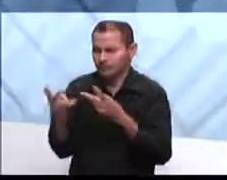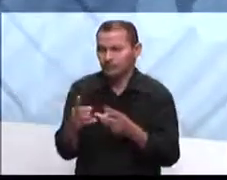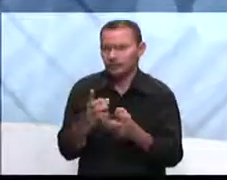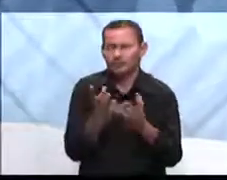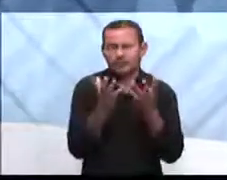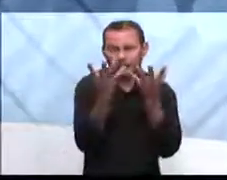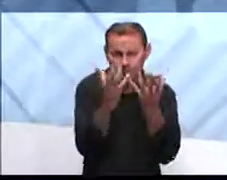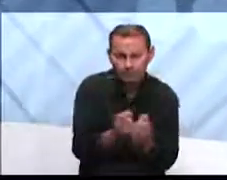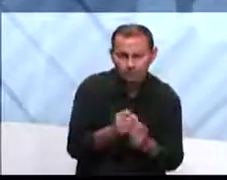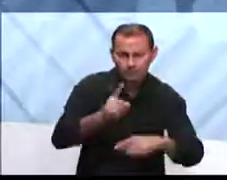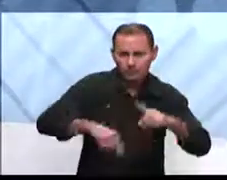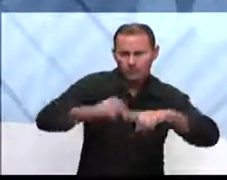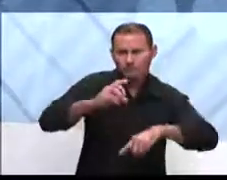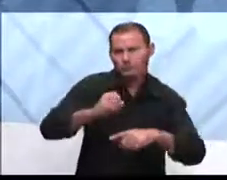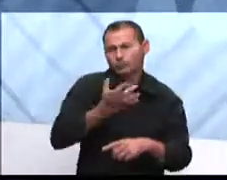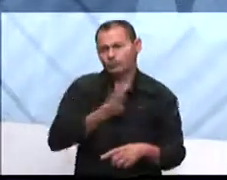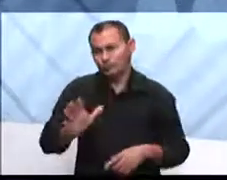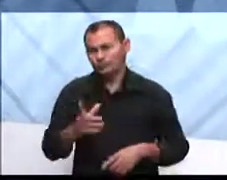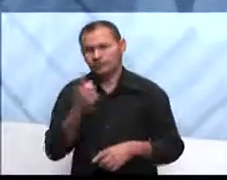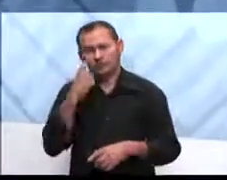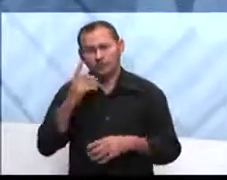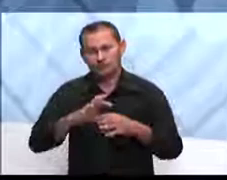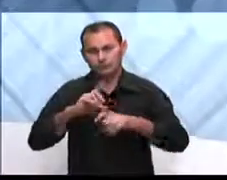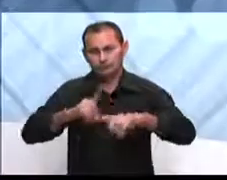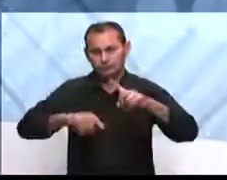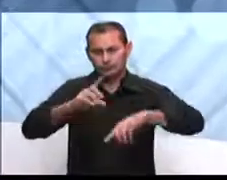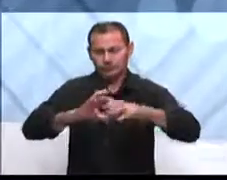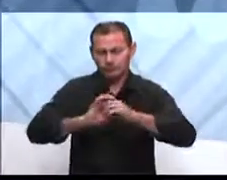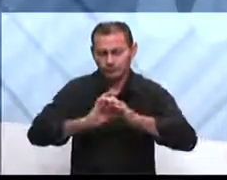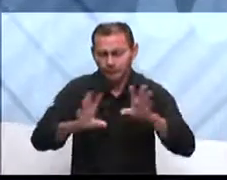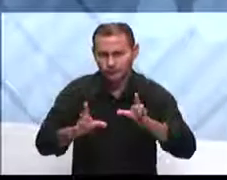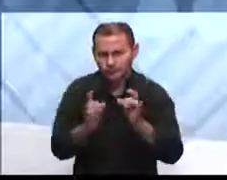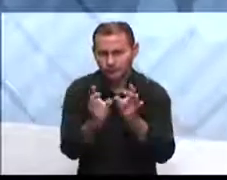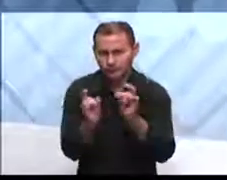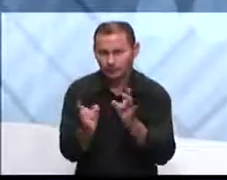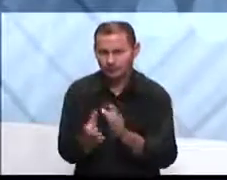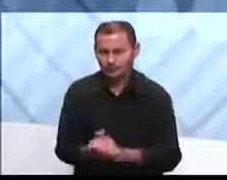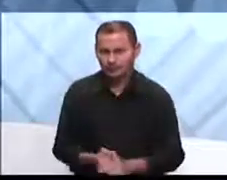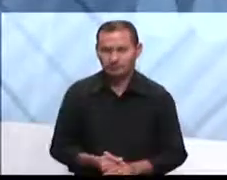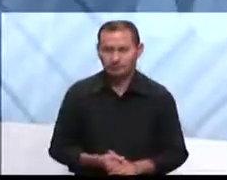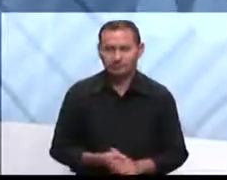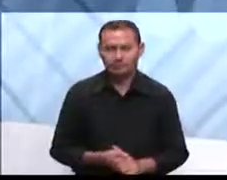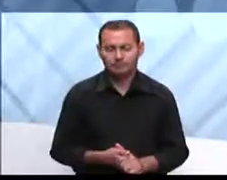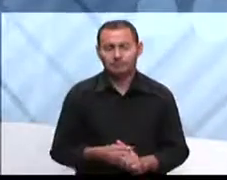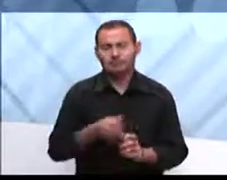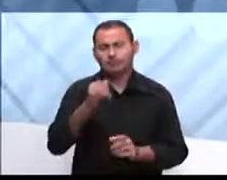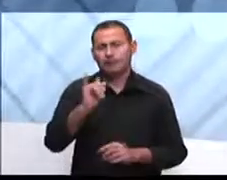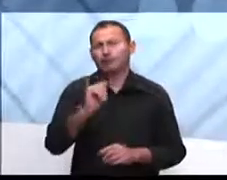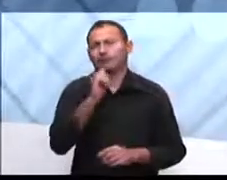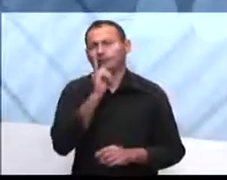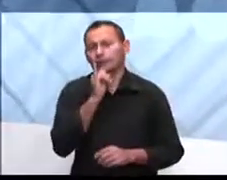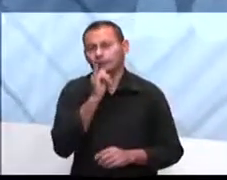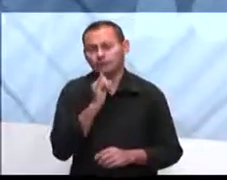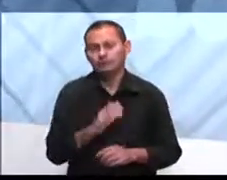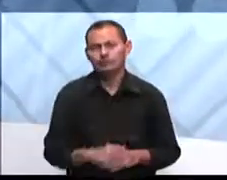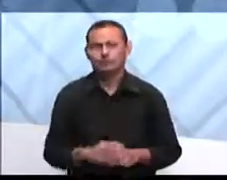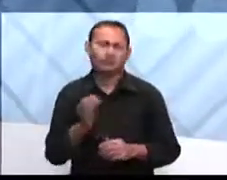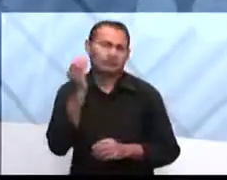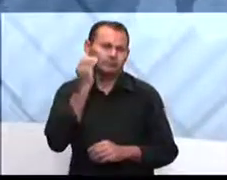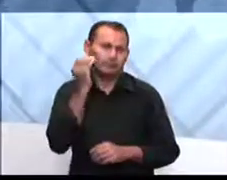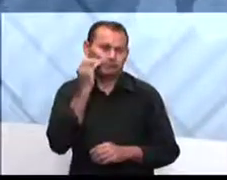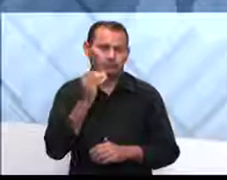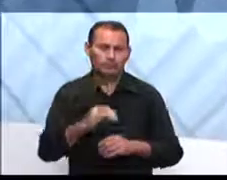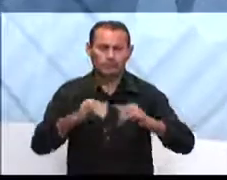reagindo em relação ao produto disponível para venda, tá? E aí um exemplo, né, desse teste